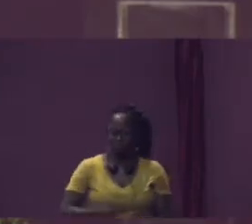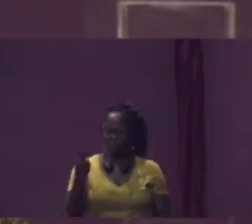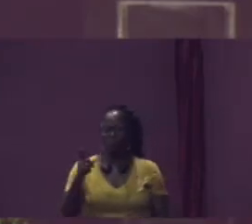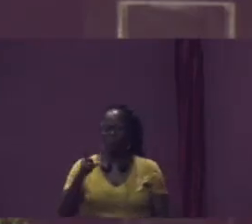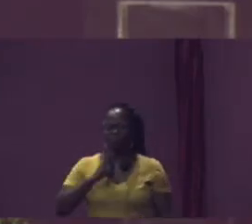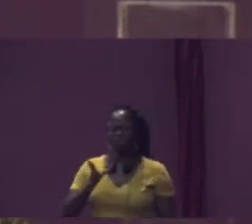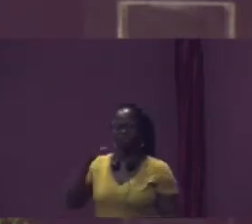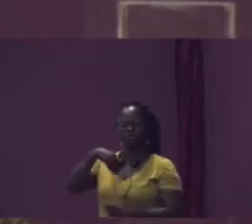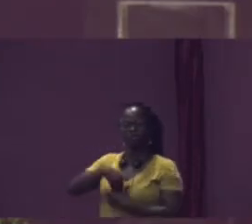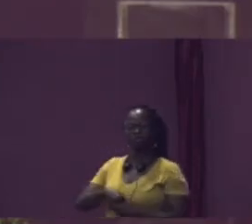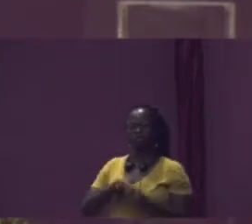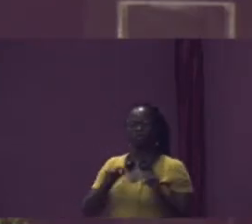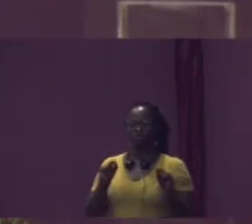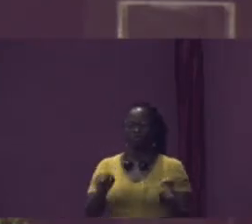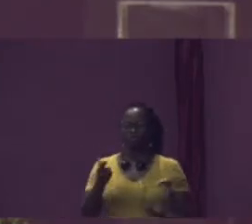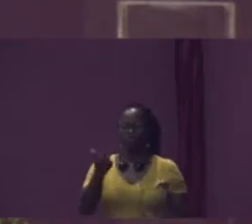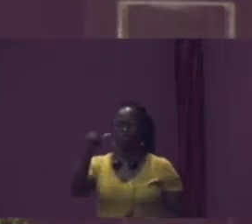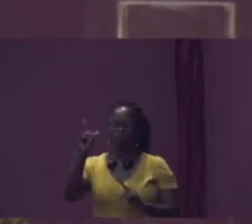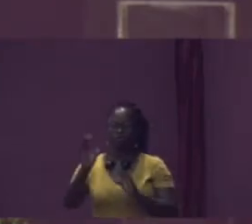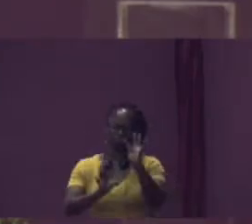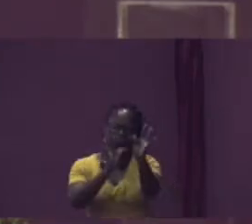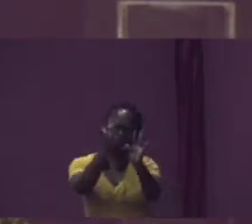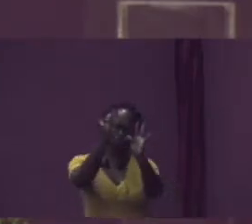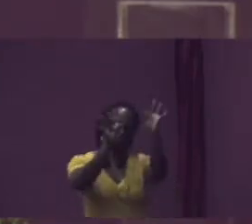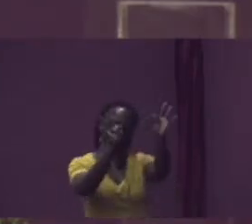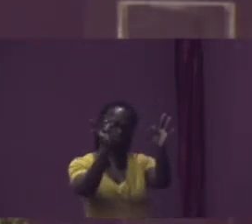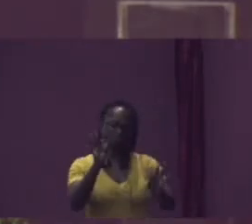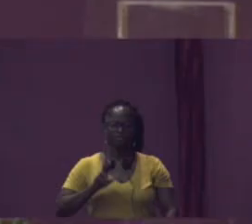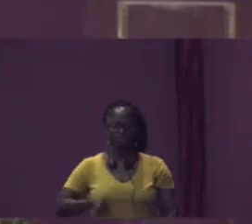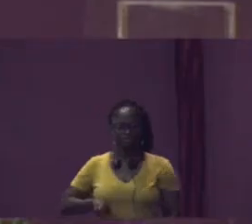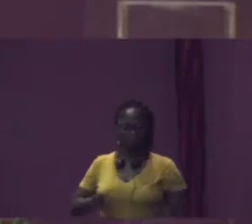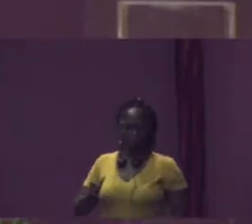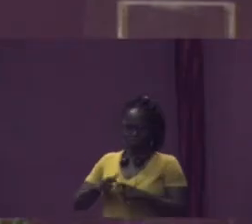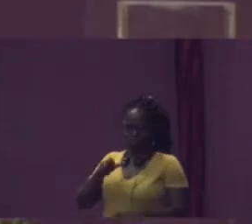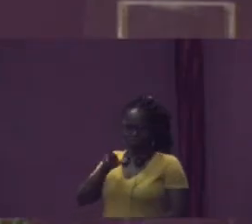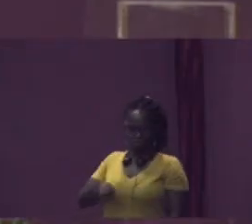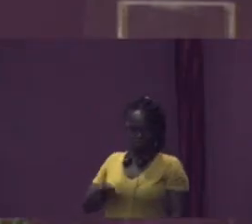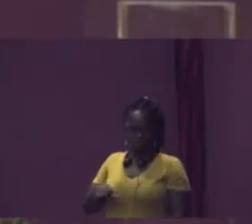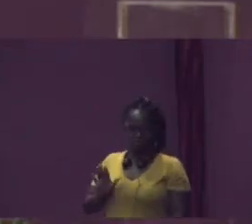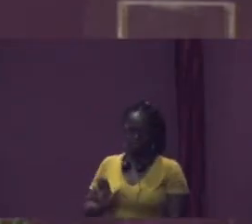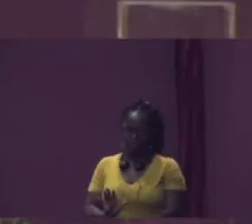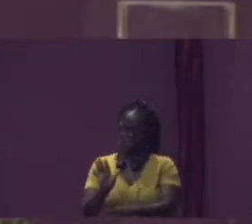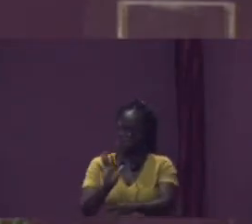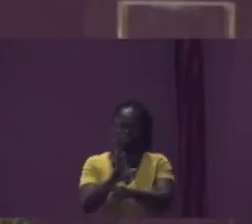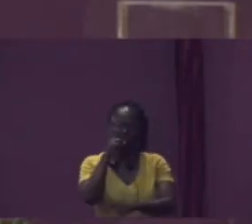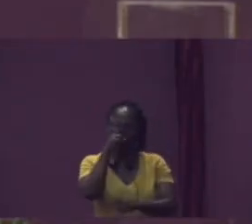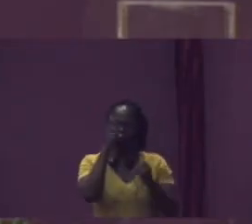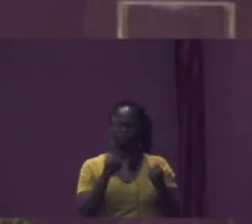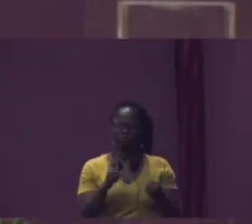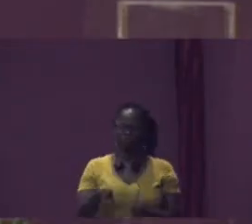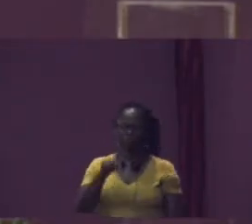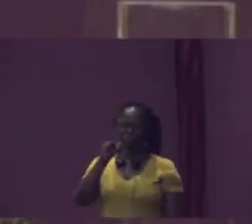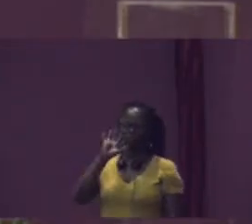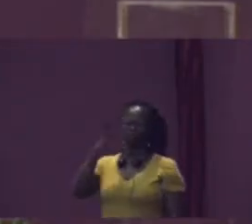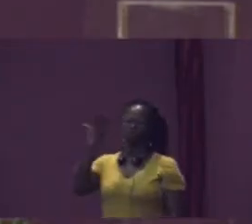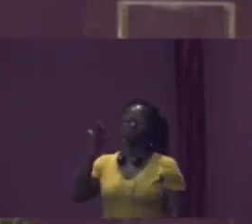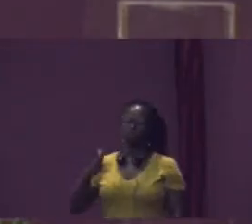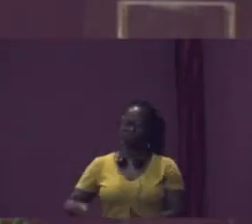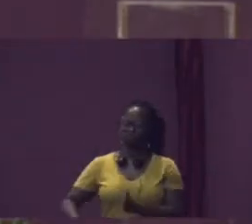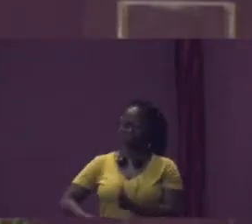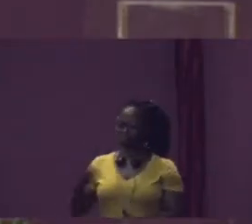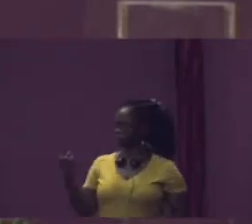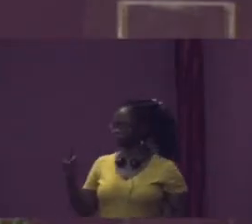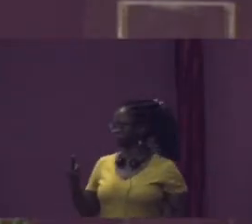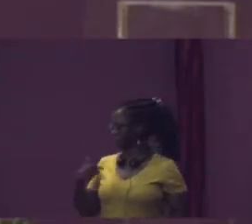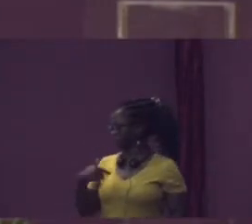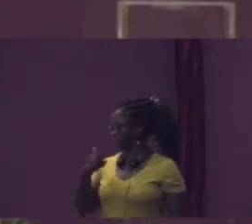carrega consigo também outras tecnologias não médicas que vão ajudar no fortalecimento da escolha, inclusive, dessa cesariana.